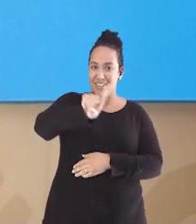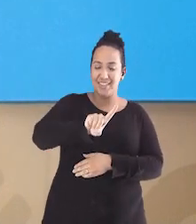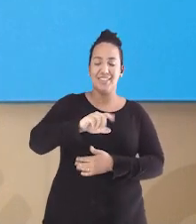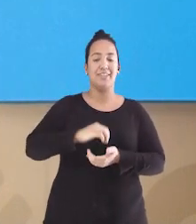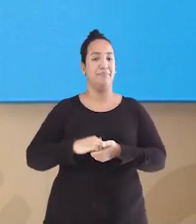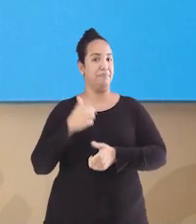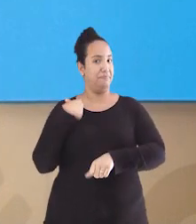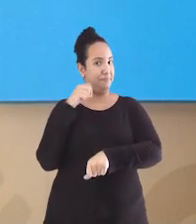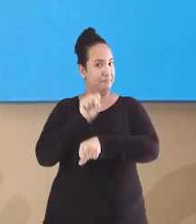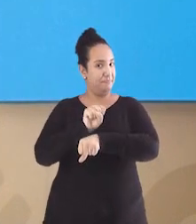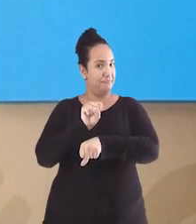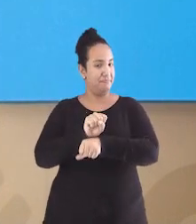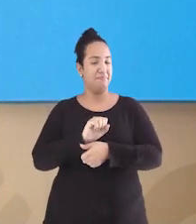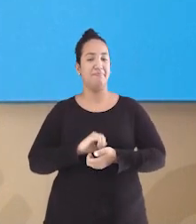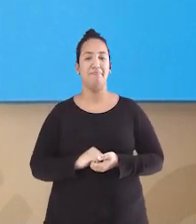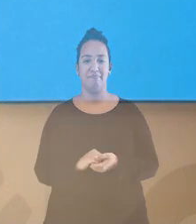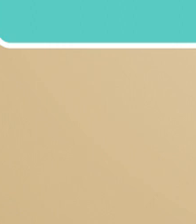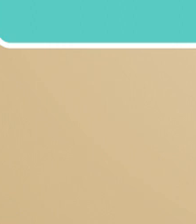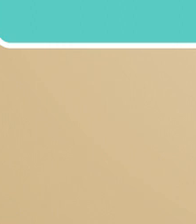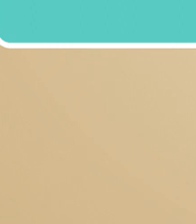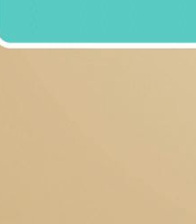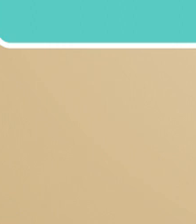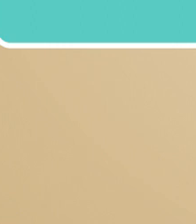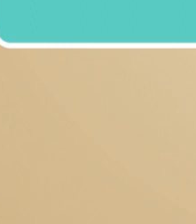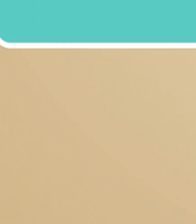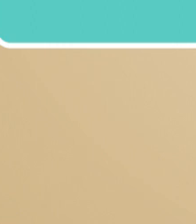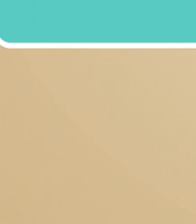histórias. Vou ficar esperando!